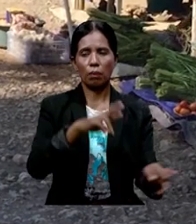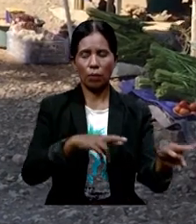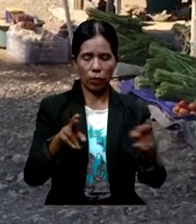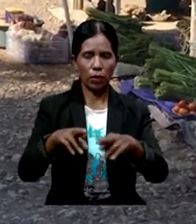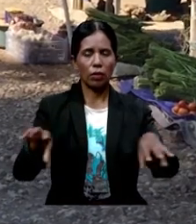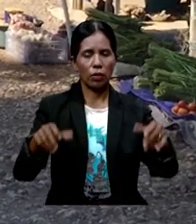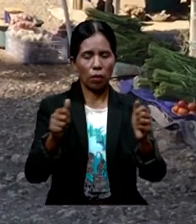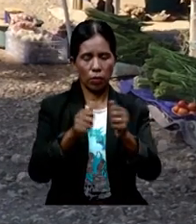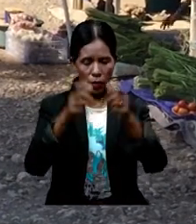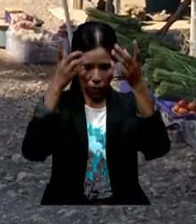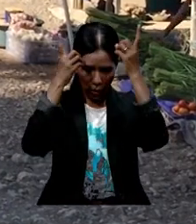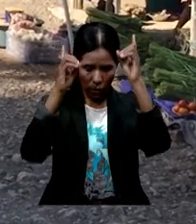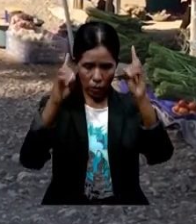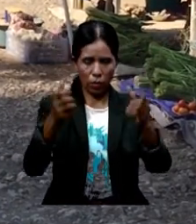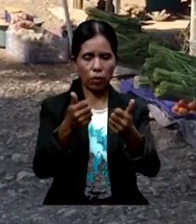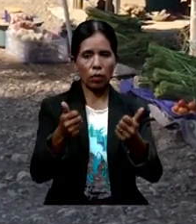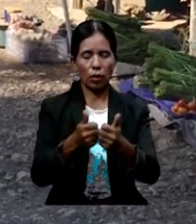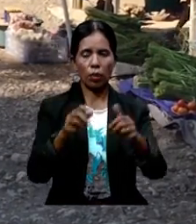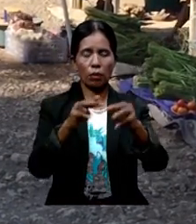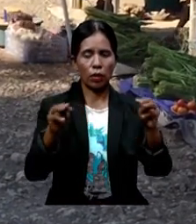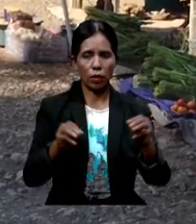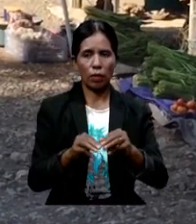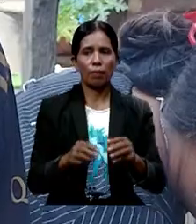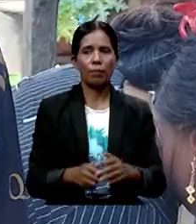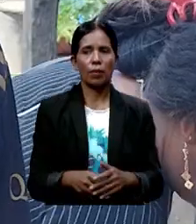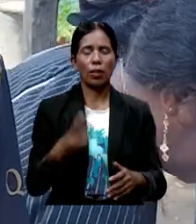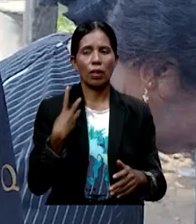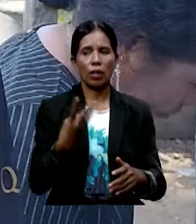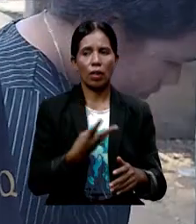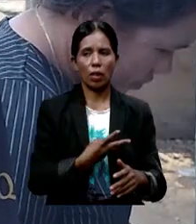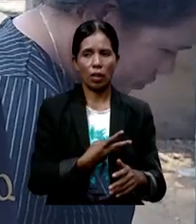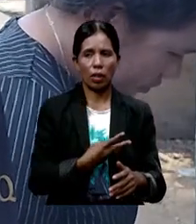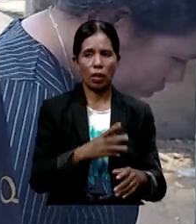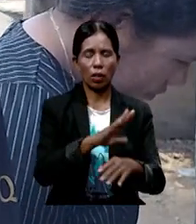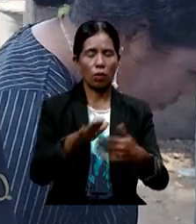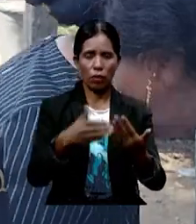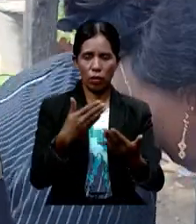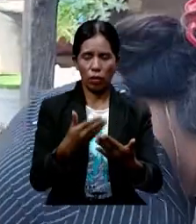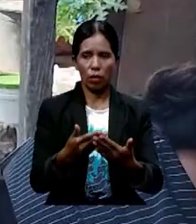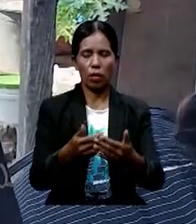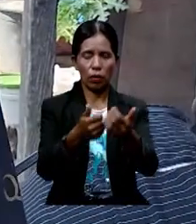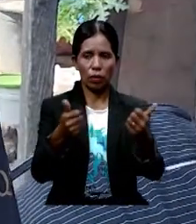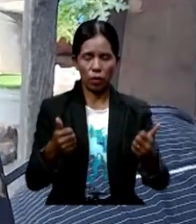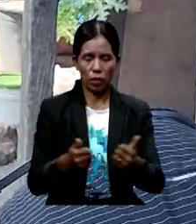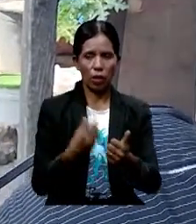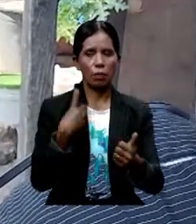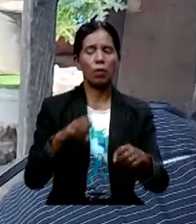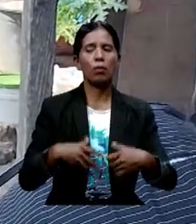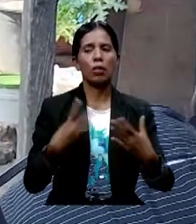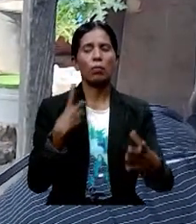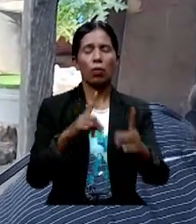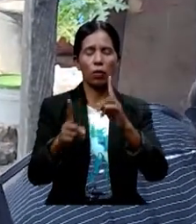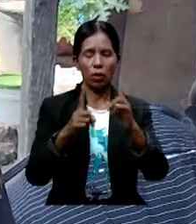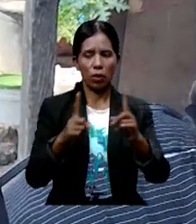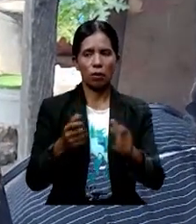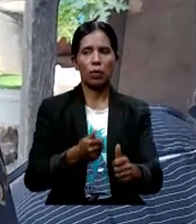cooperar com a decisão, o se autoridade. Fui também a minha comunidade, a minha foi para o total, a autoridade de Alucha, a minha colhe Twir, a